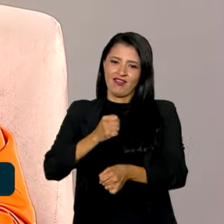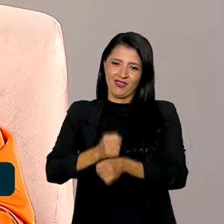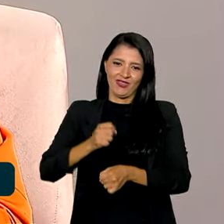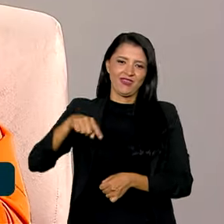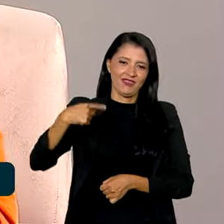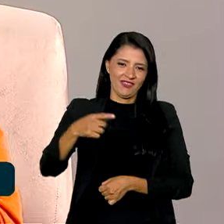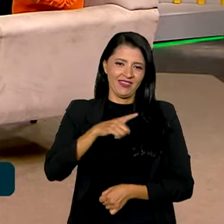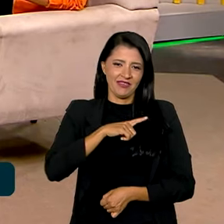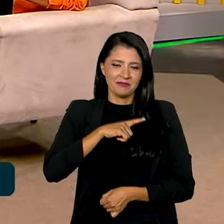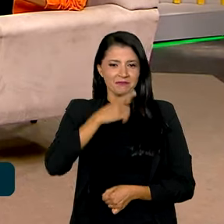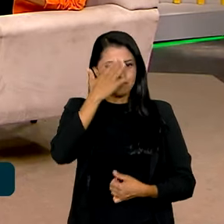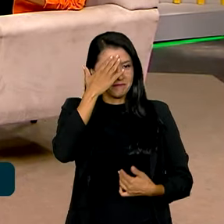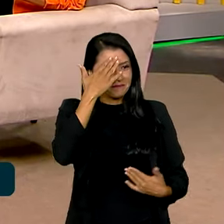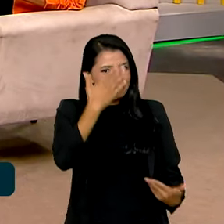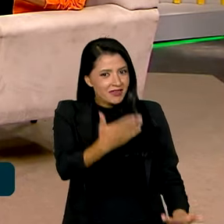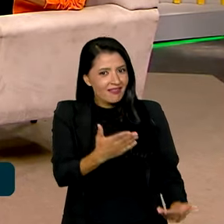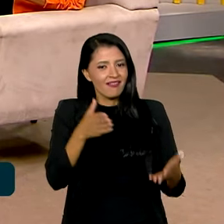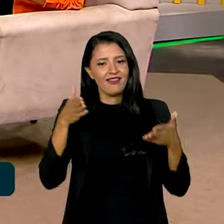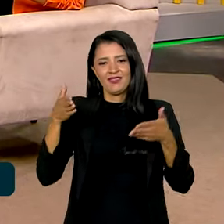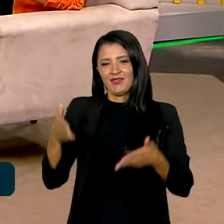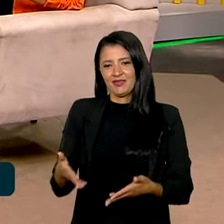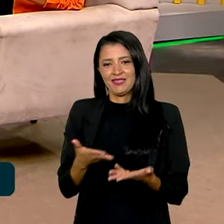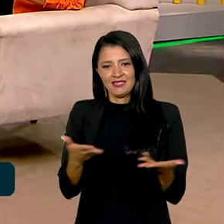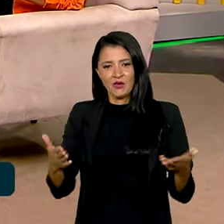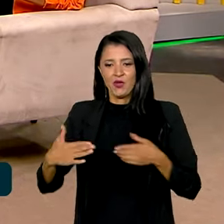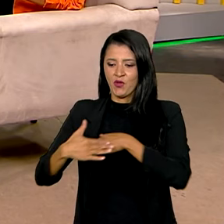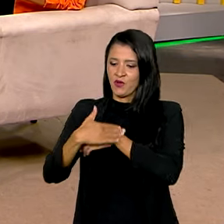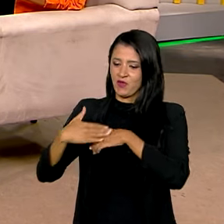Certo, presidente. Muito obrigada pela sua participação. Nós